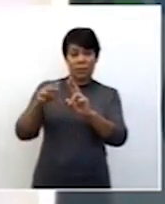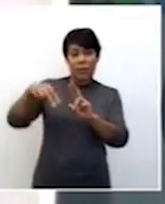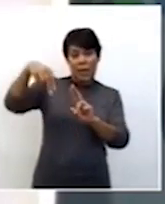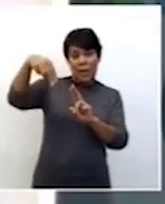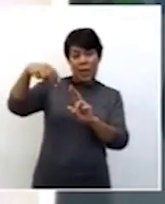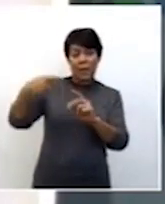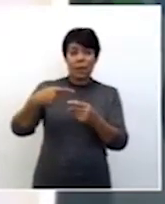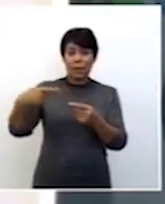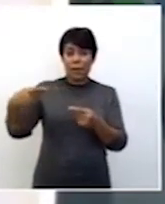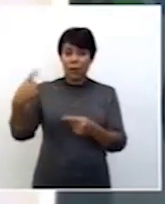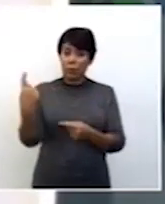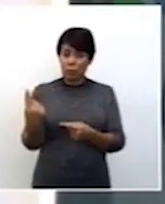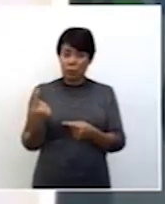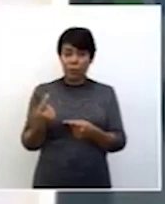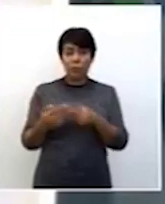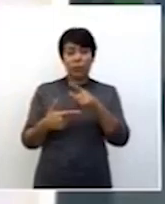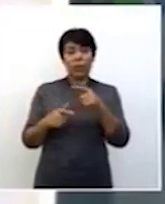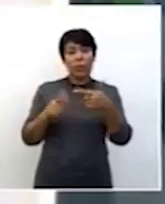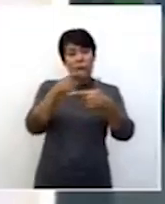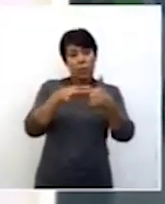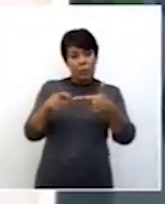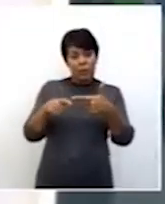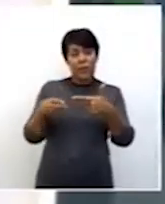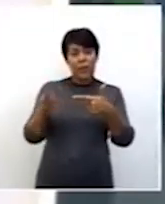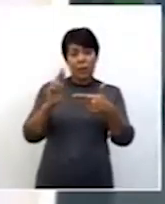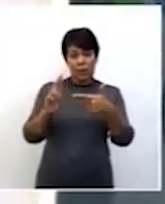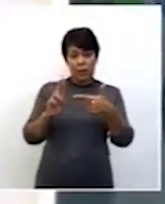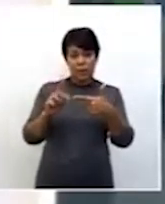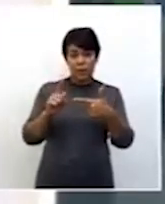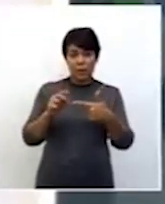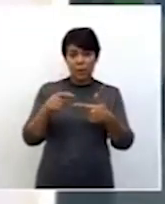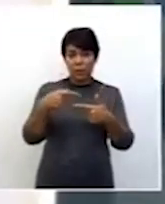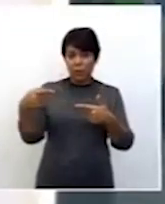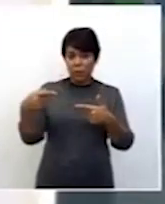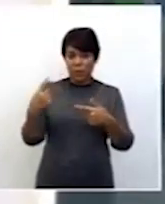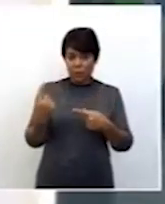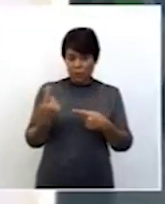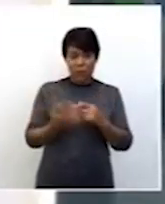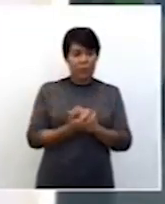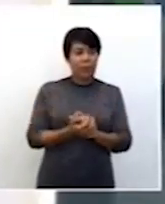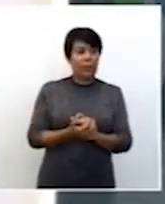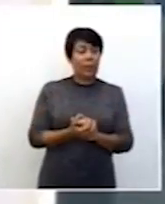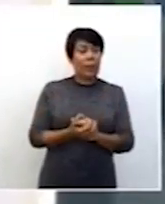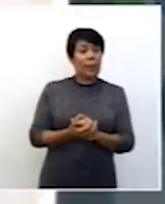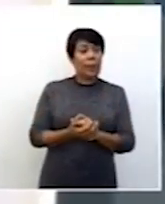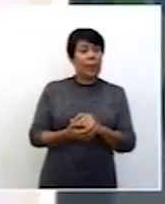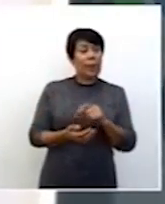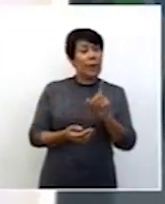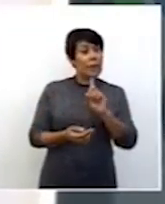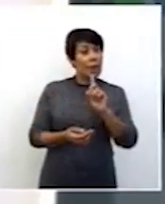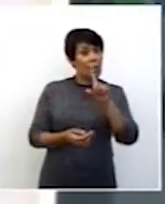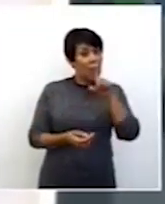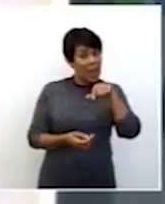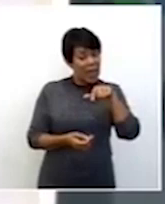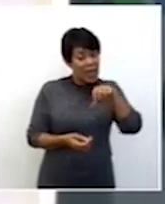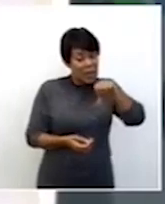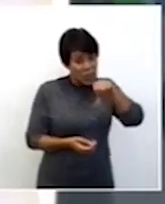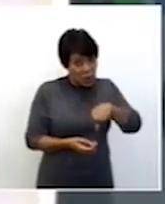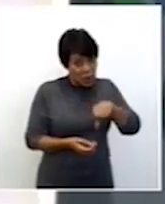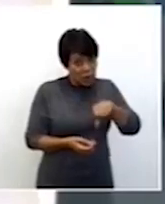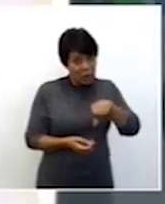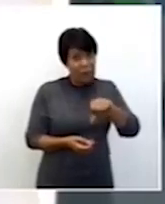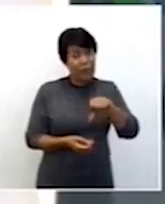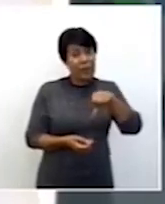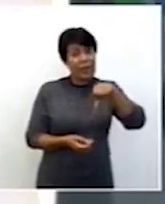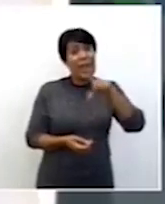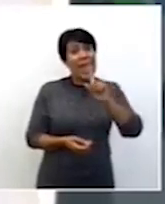1 dividido pela razão menos 1. Não é um 9, é uma letra Q, por